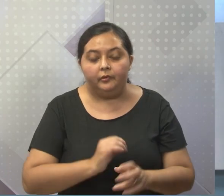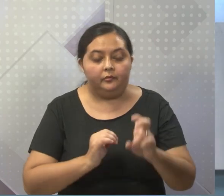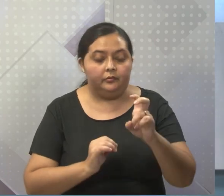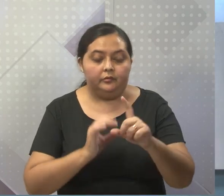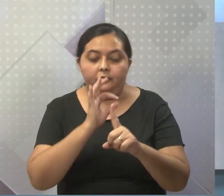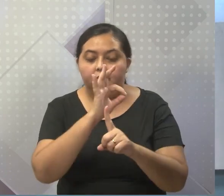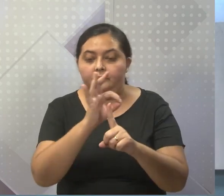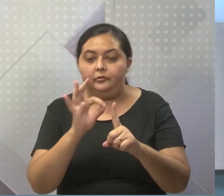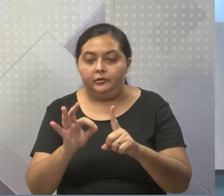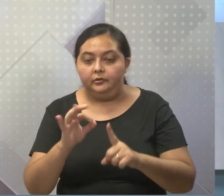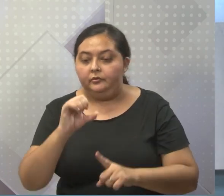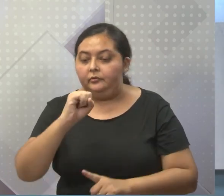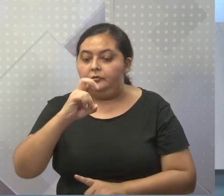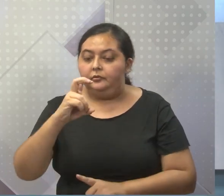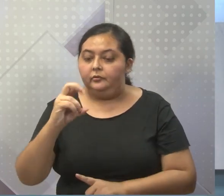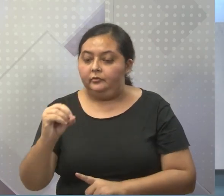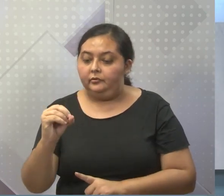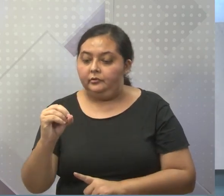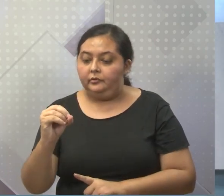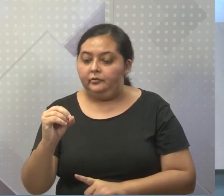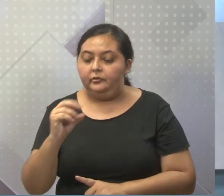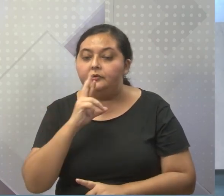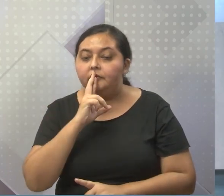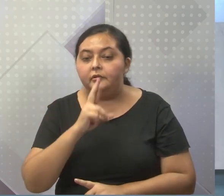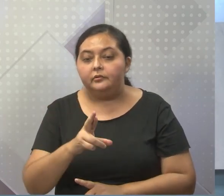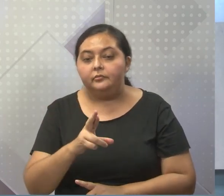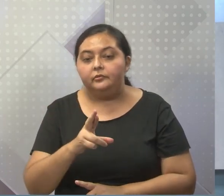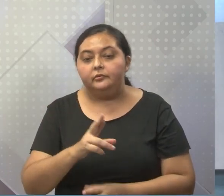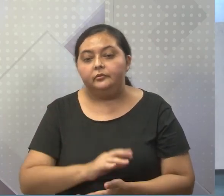5% de 850 será